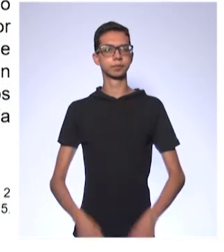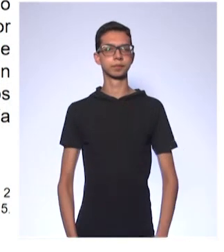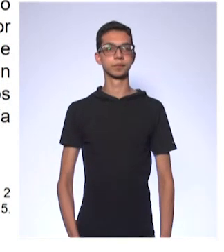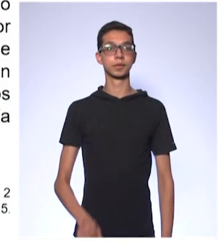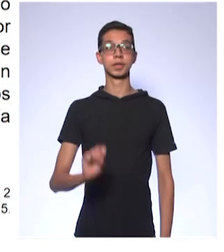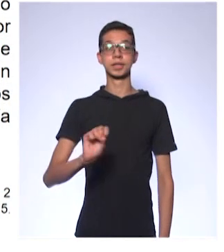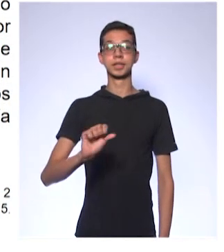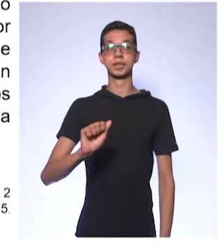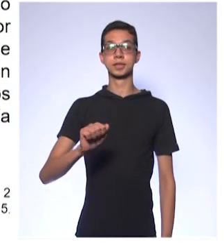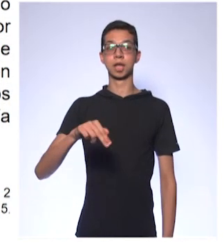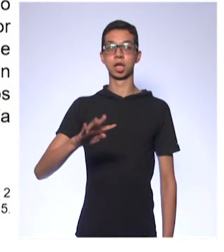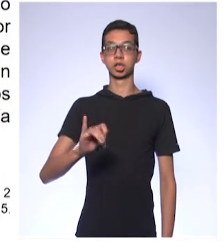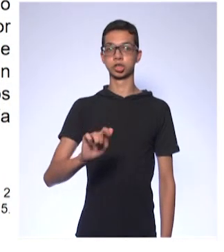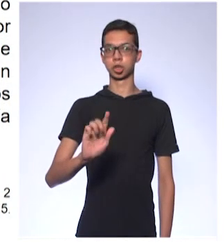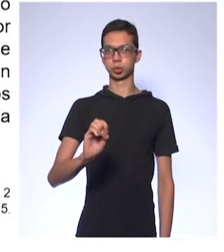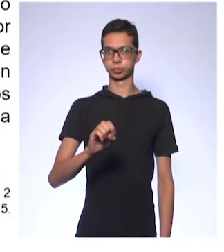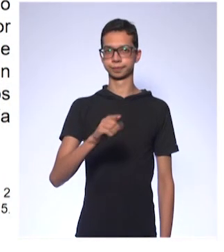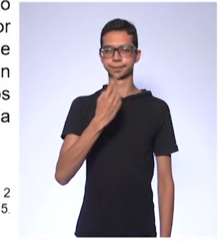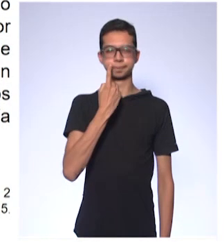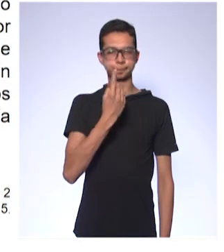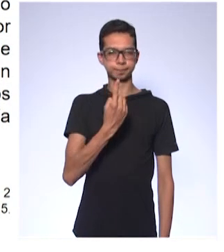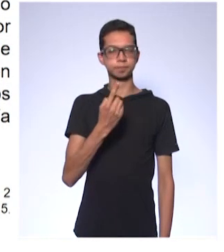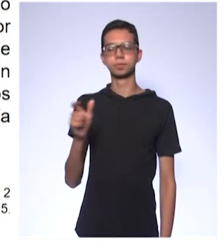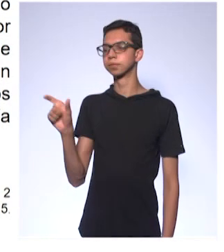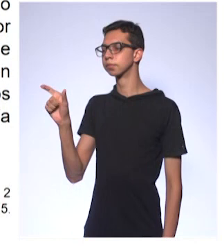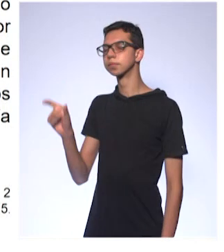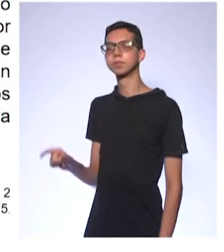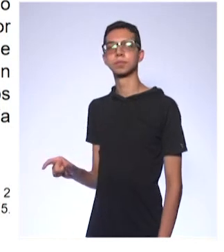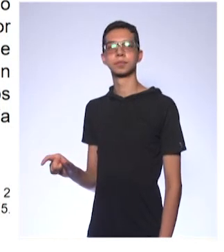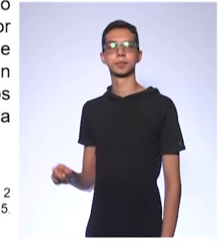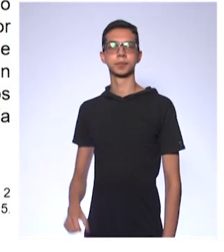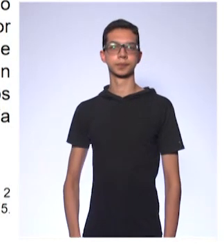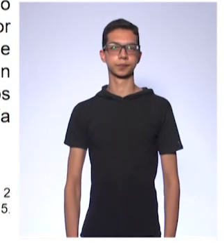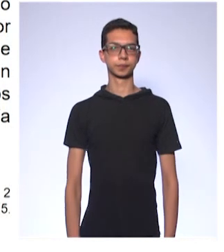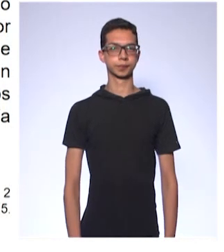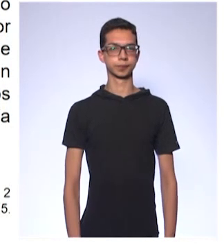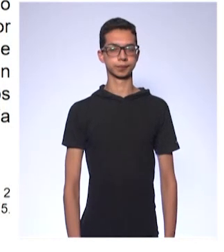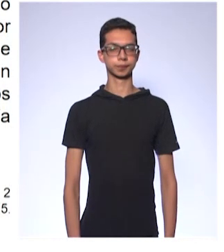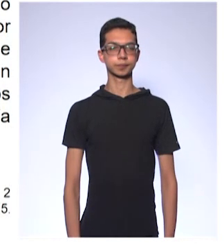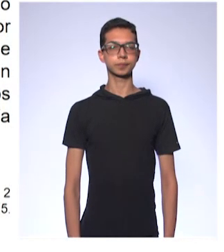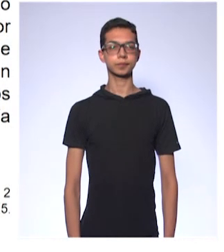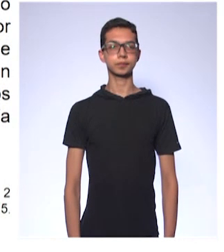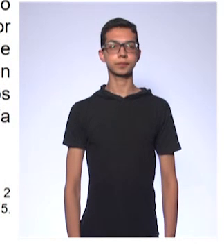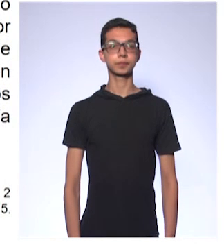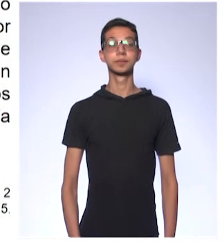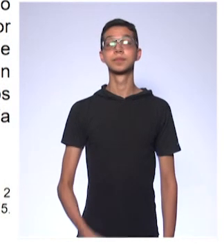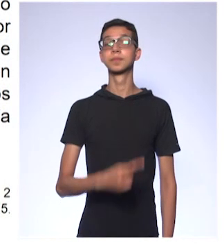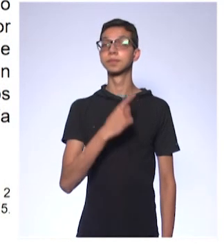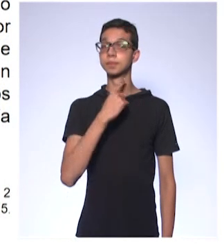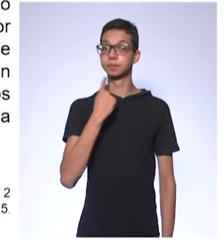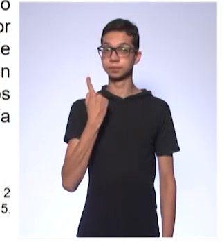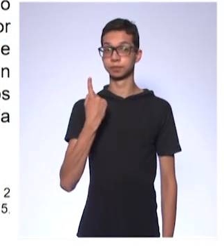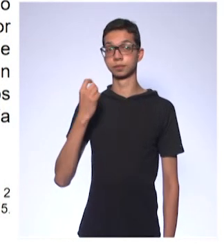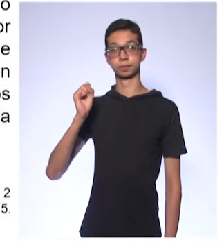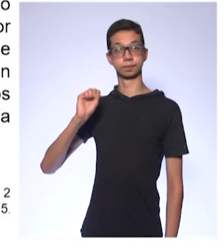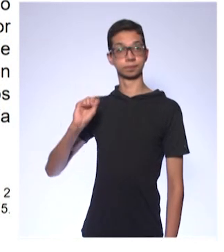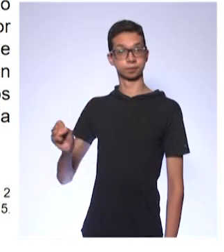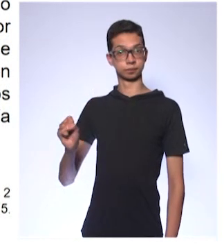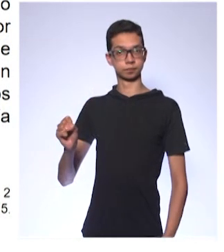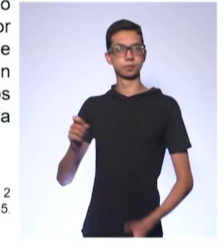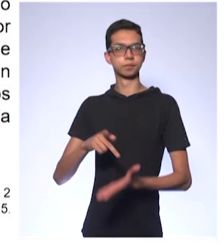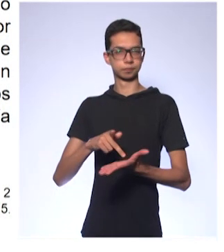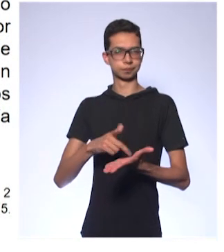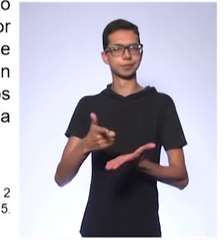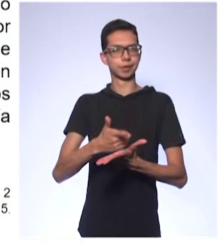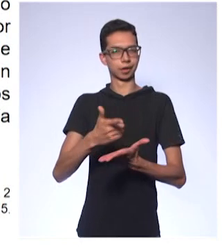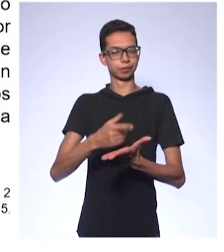Santiago, quando a gente viu, né, o cara que ia ser assassinado, ou foi assassinado, na verdade, né, no livro conta ele